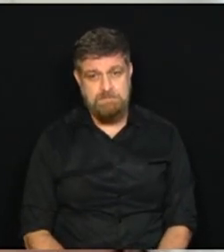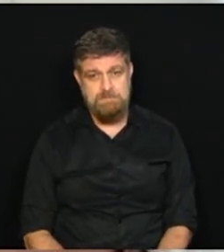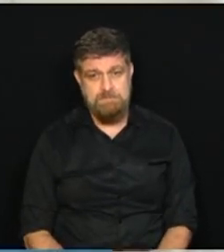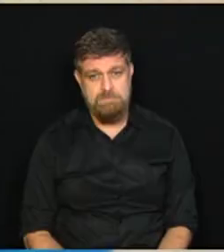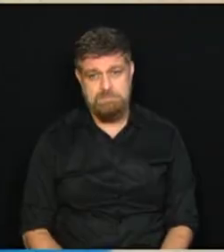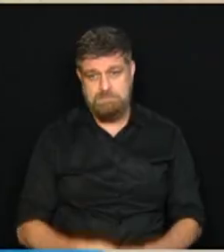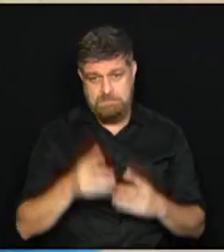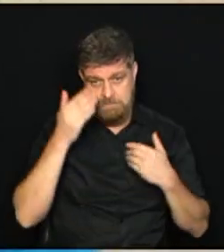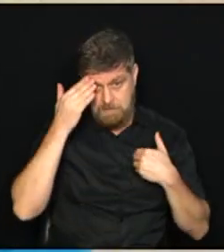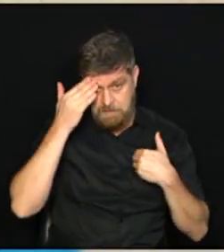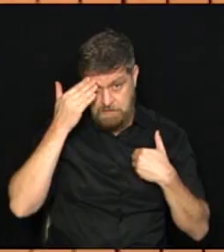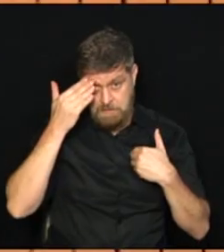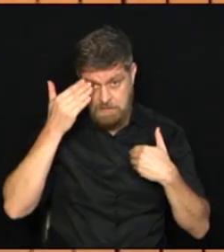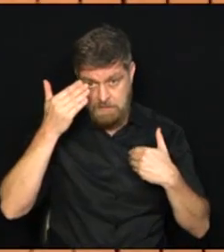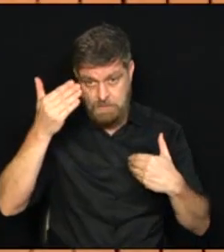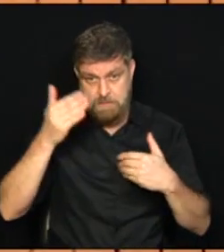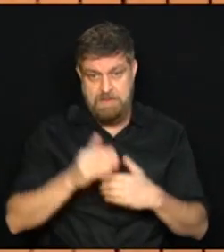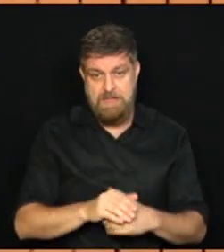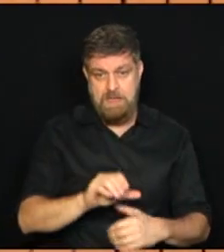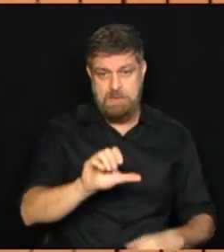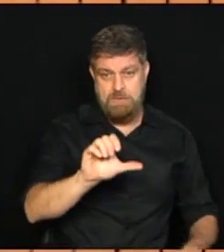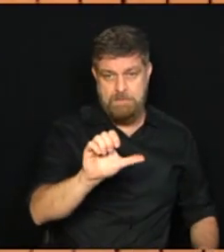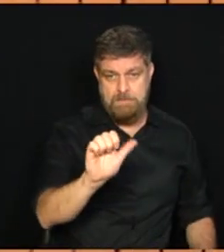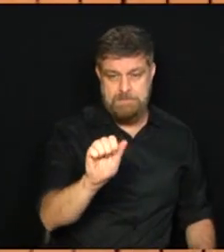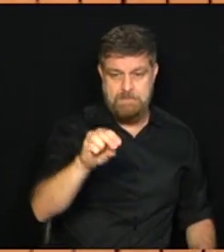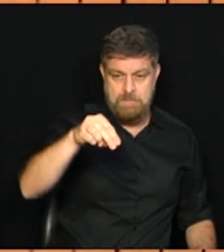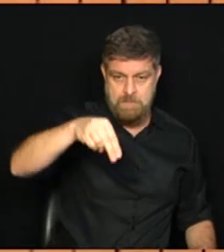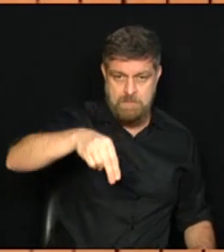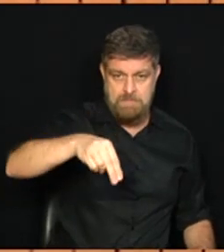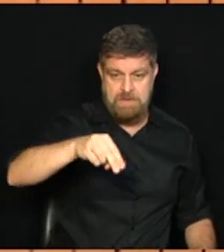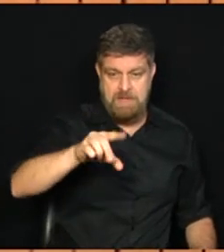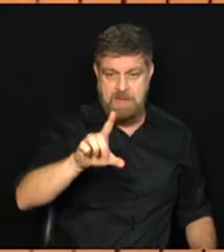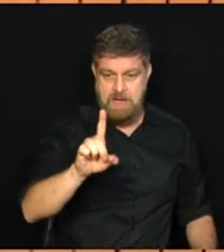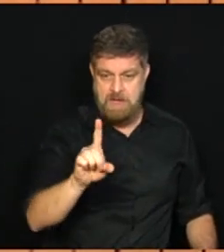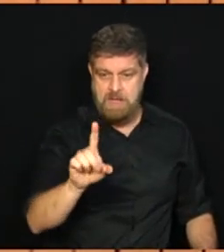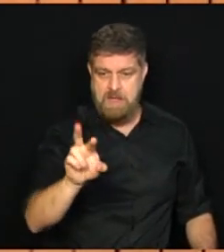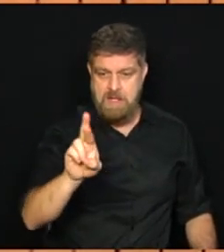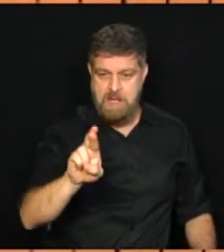Muito obrigado, Andréia, pela sua apresentação.